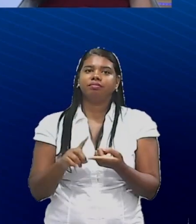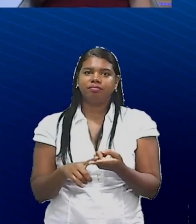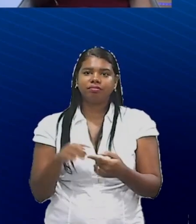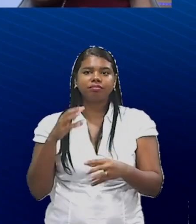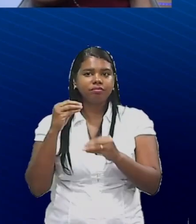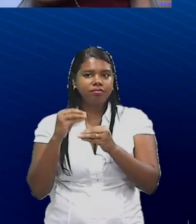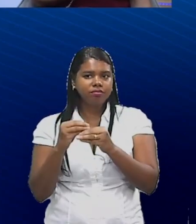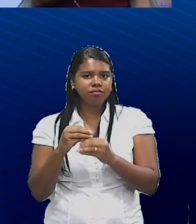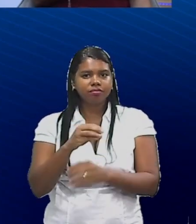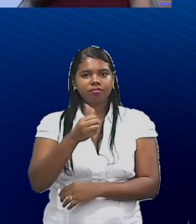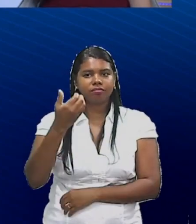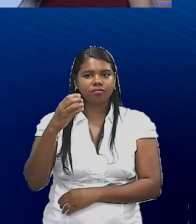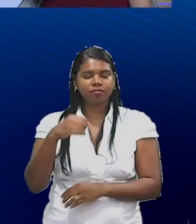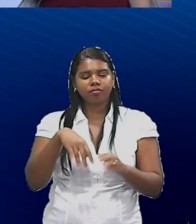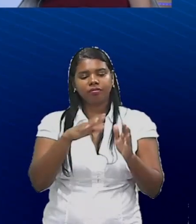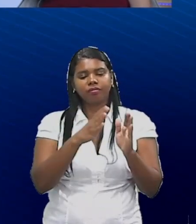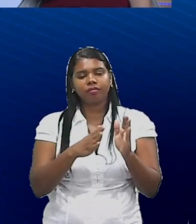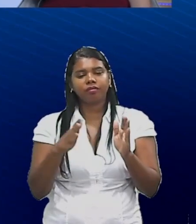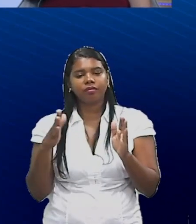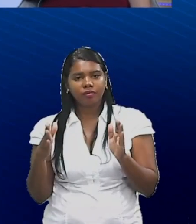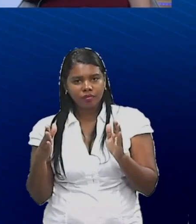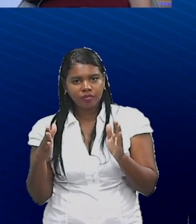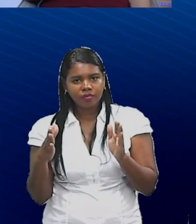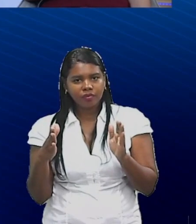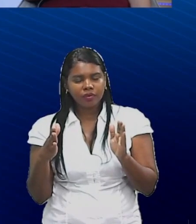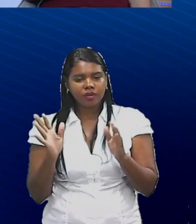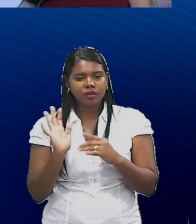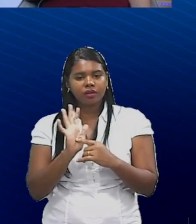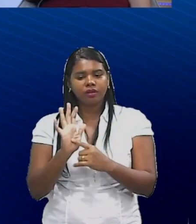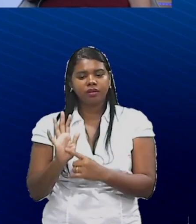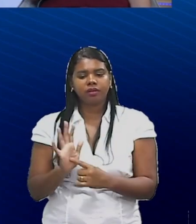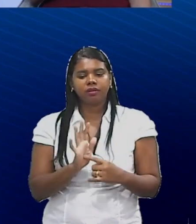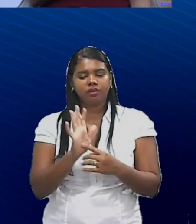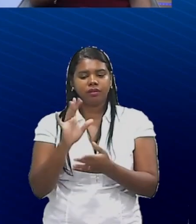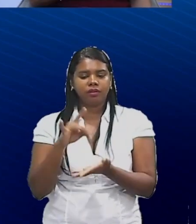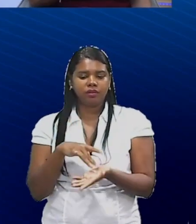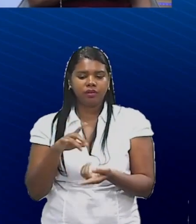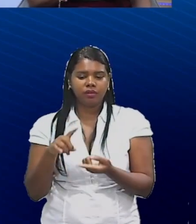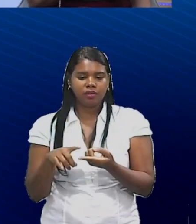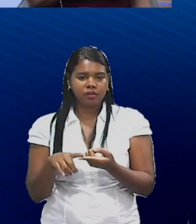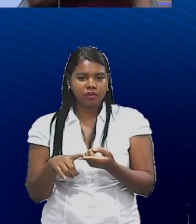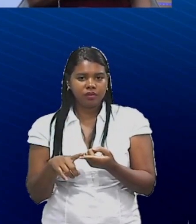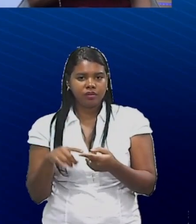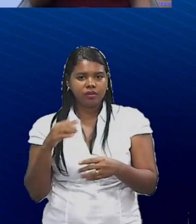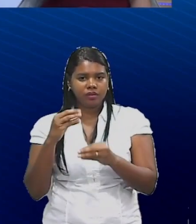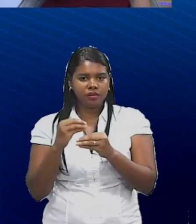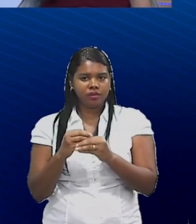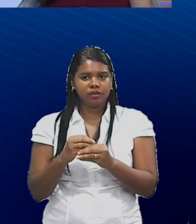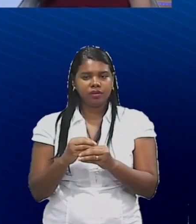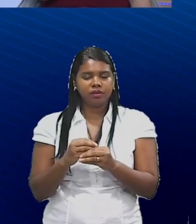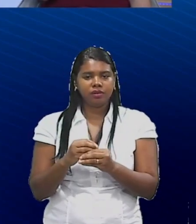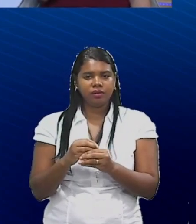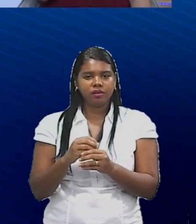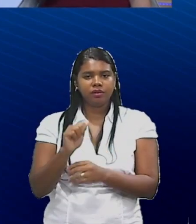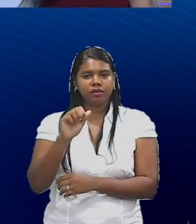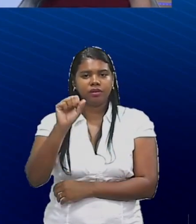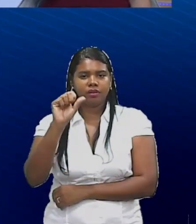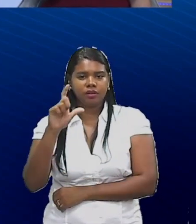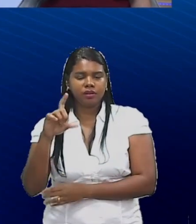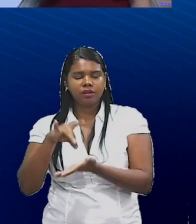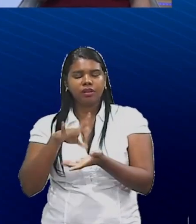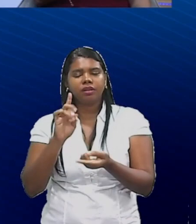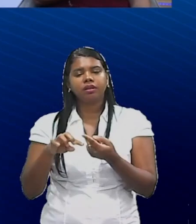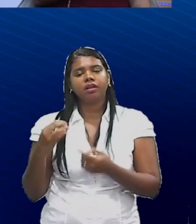por 10 seções, que inclusive esse formato de 10 seções, também chamado anexo SL, é muito importante,